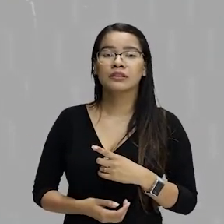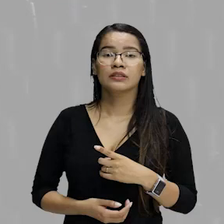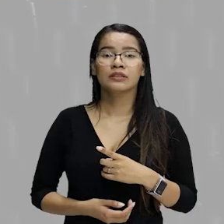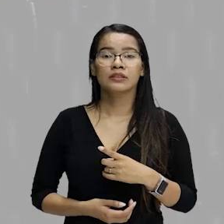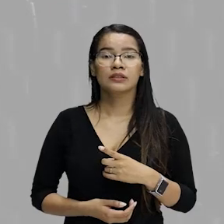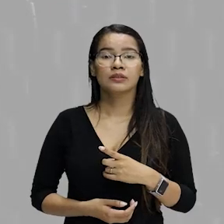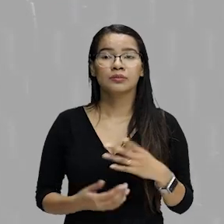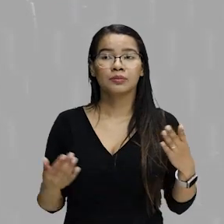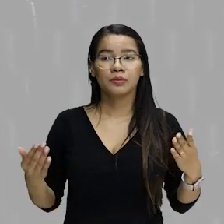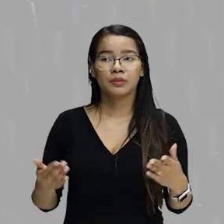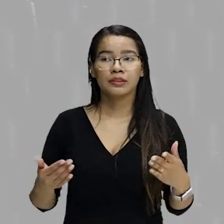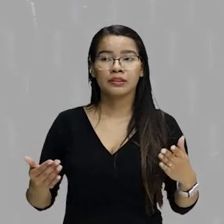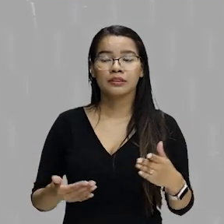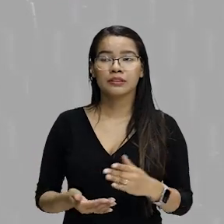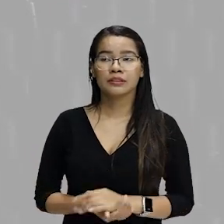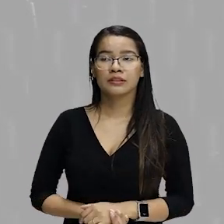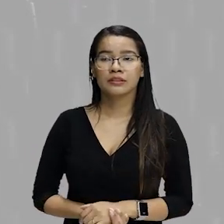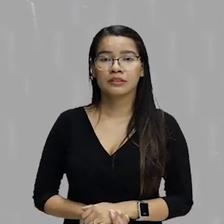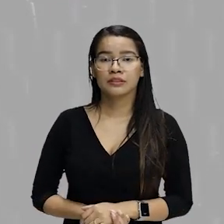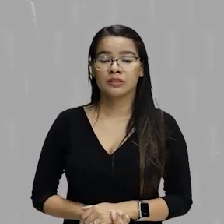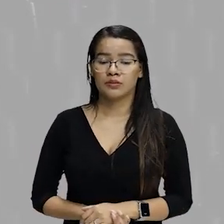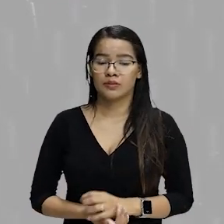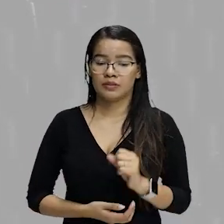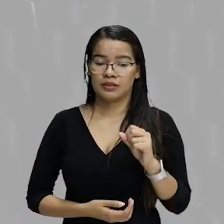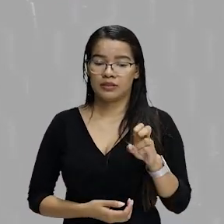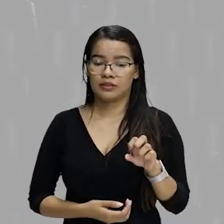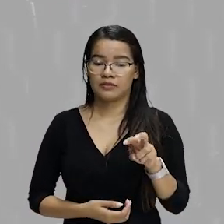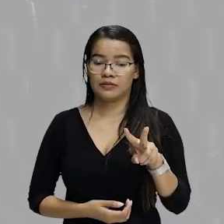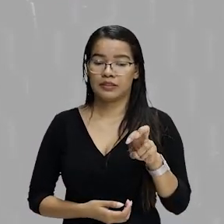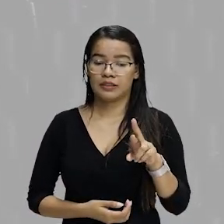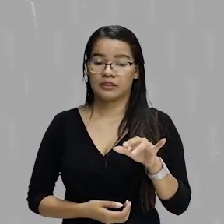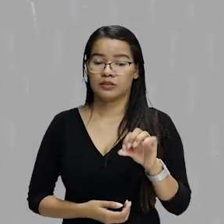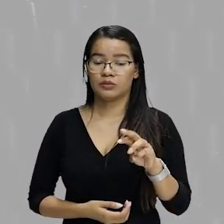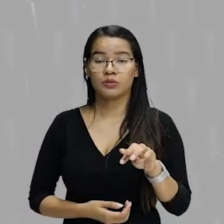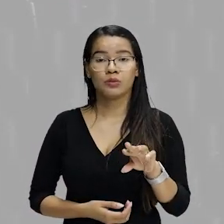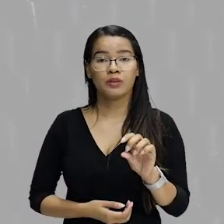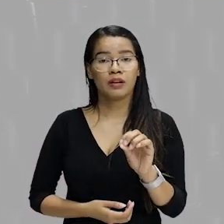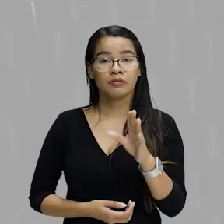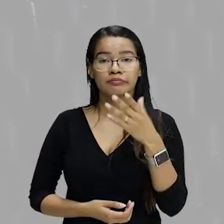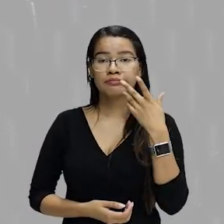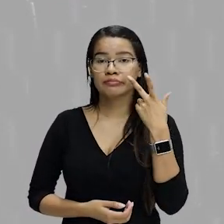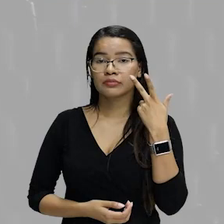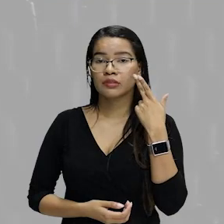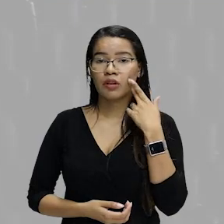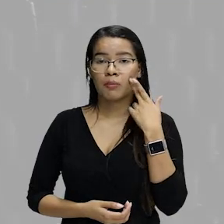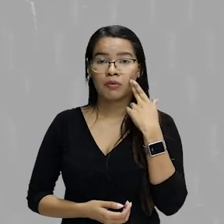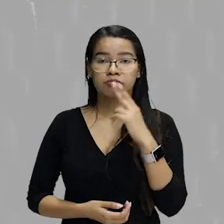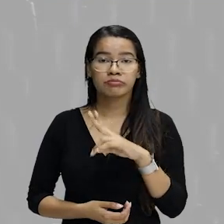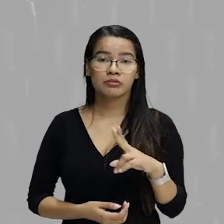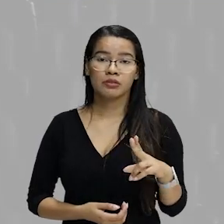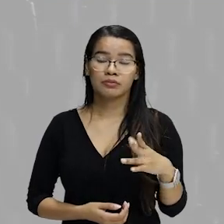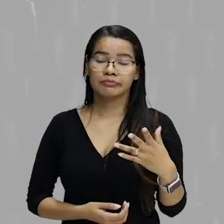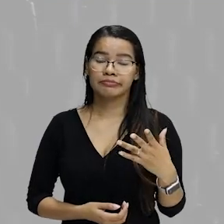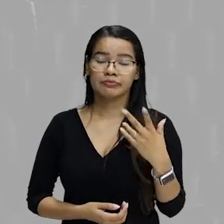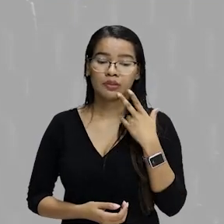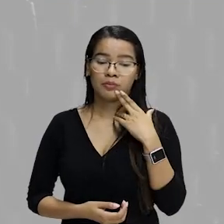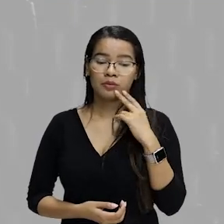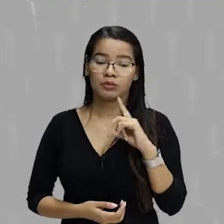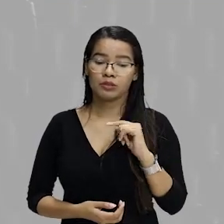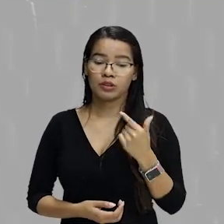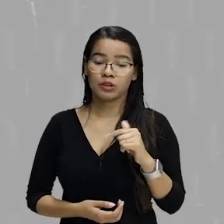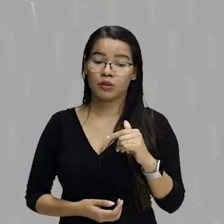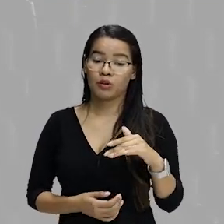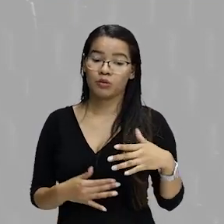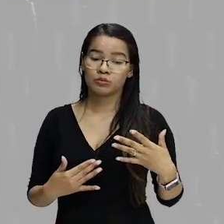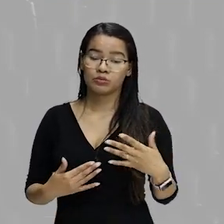Do nosso modernismo. O Severino é um nome comum. O autor aqui traz, né? Ele não tem outro de pia,